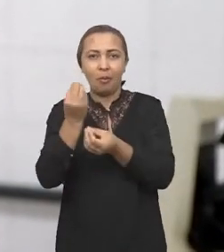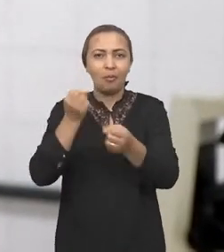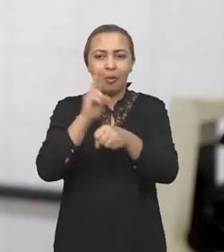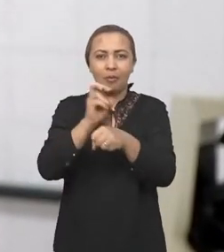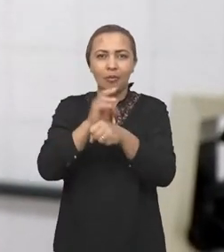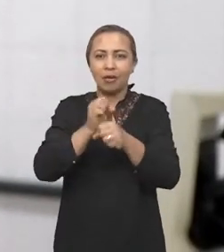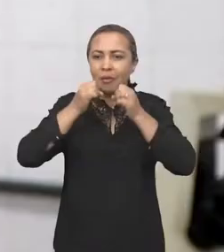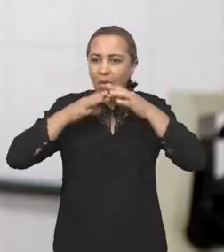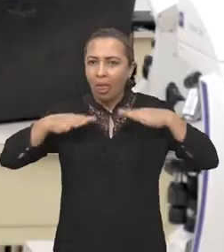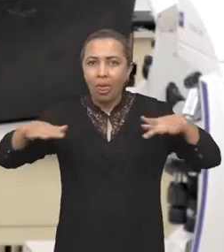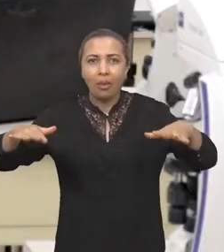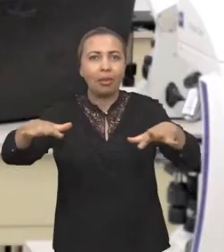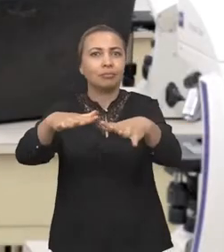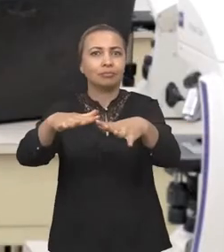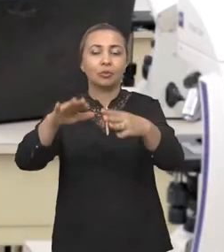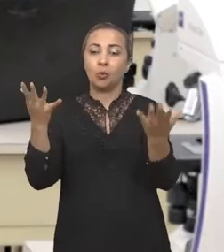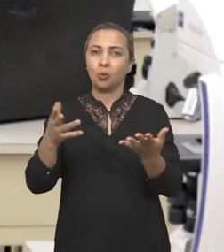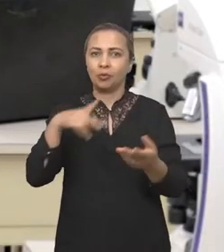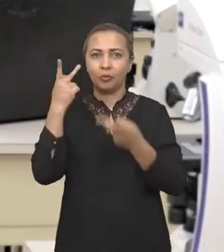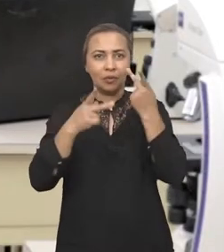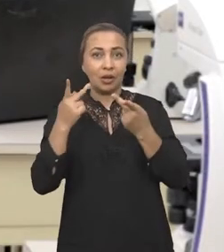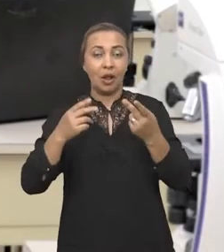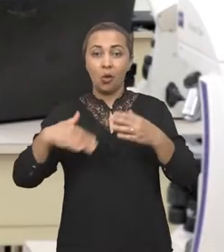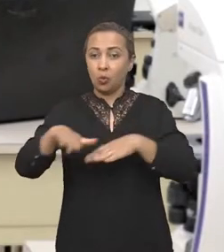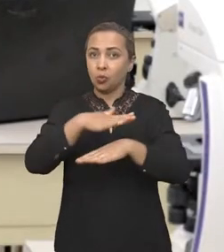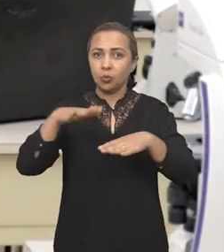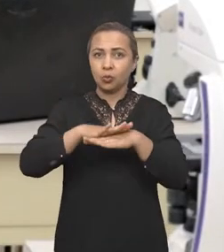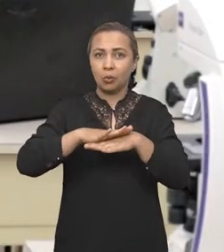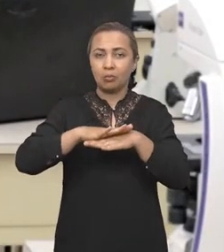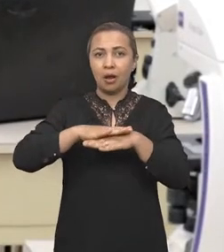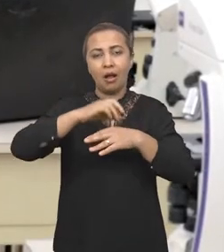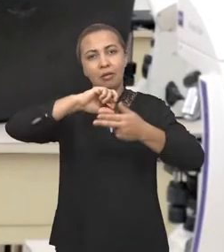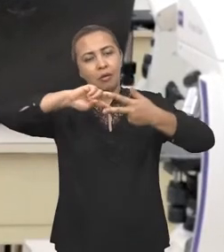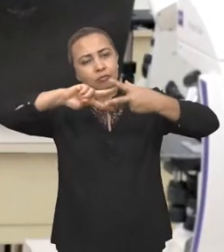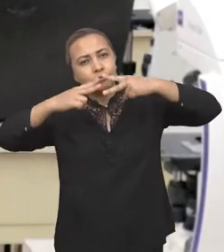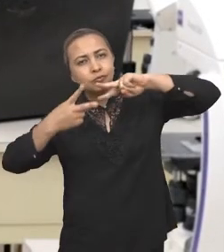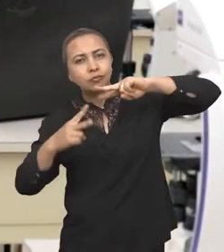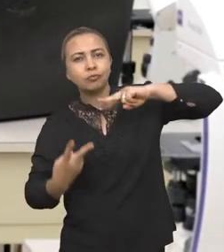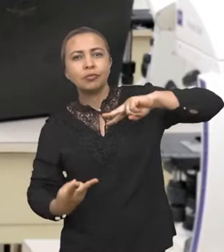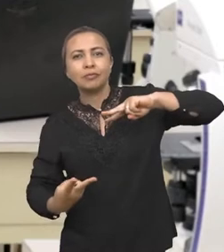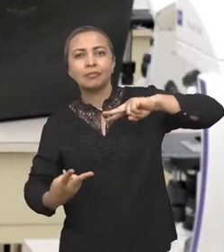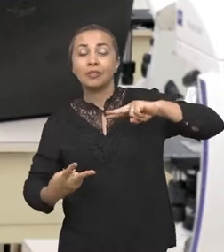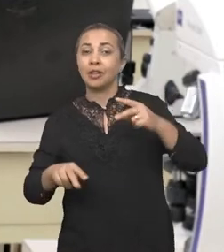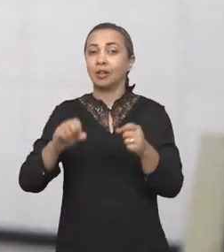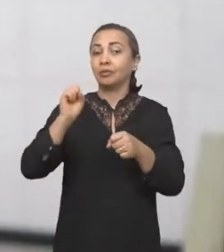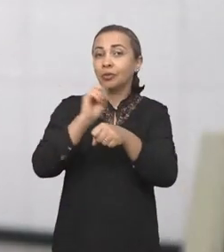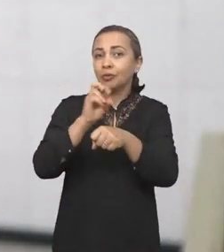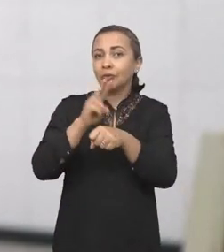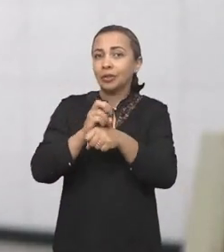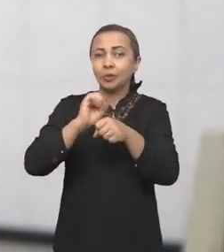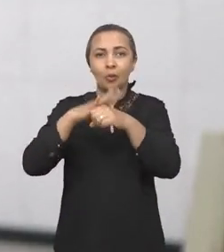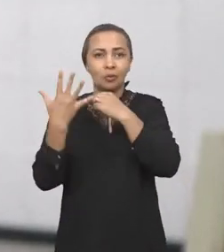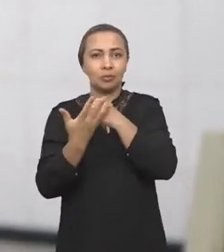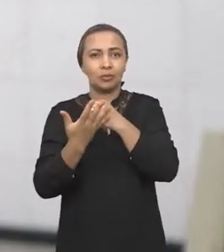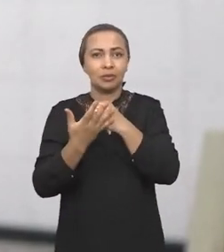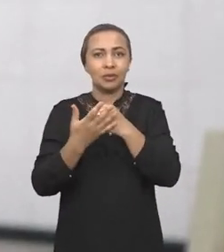se espalha. Hoje vamos falar sobre sequenciamento genômico de cepas do coronavírus. Se